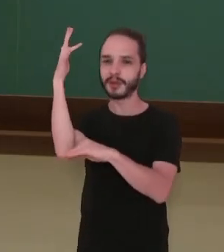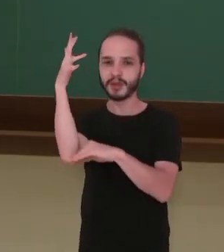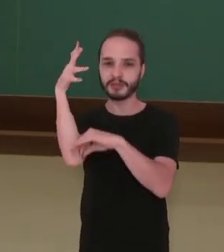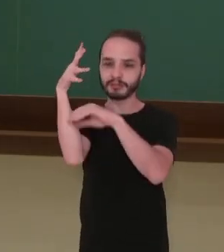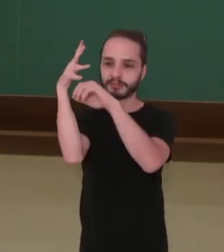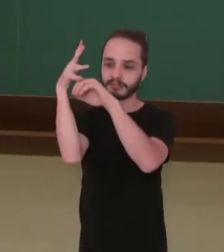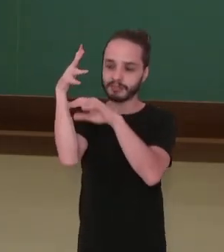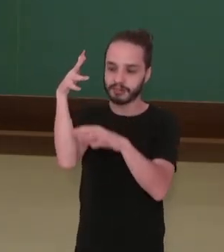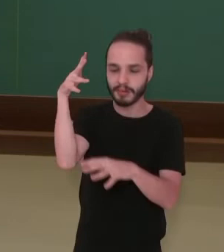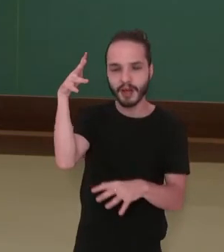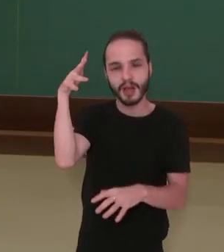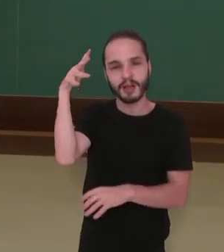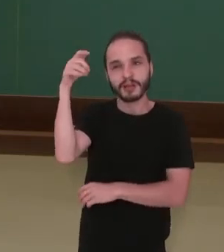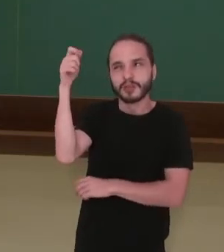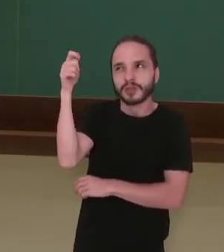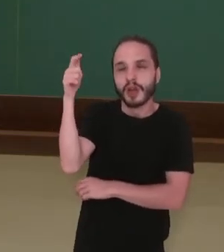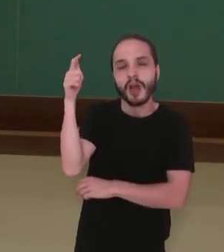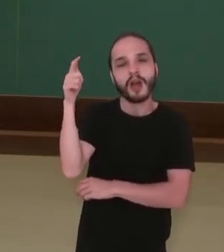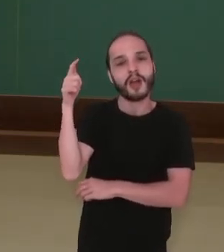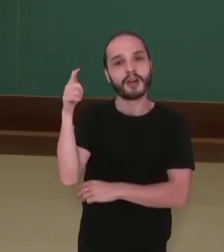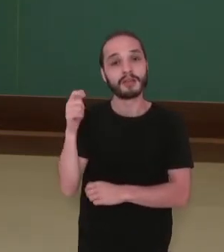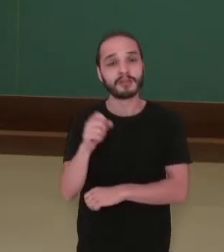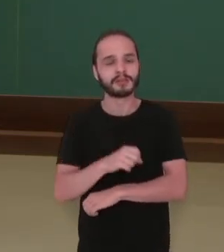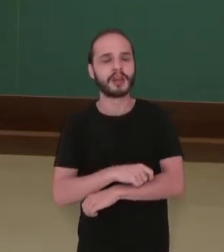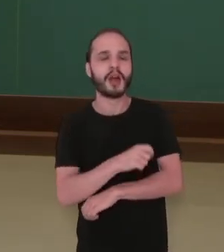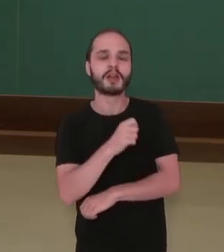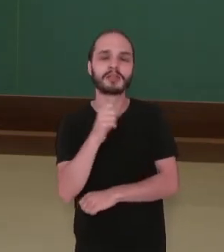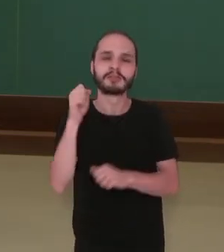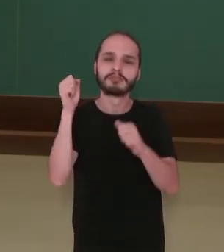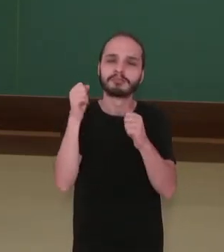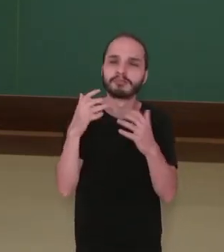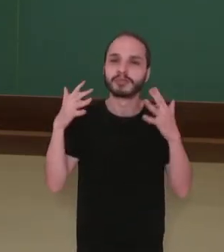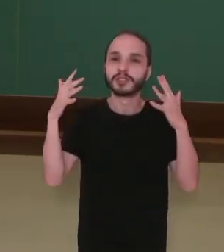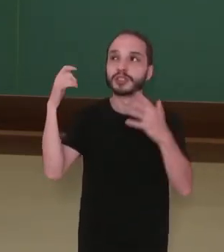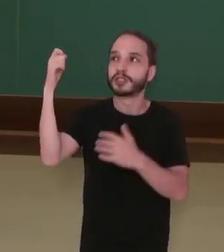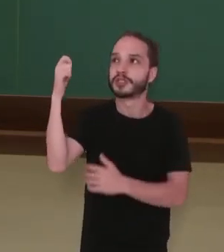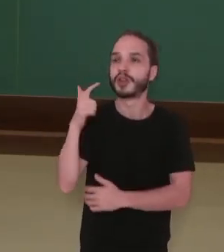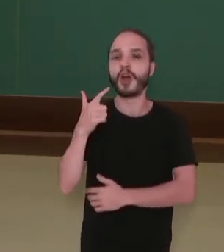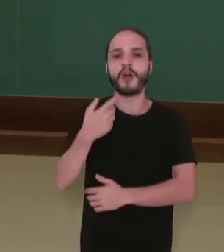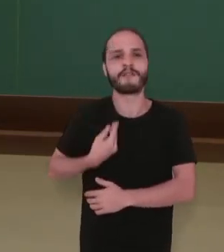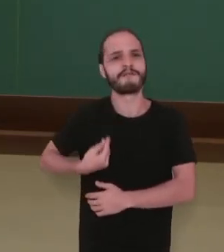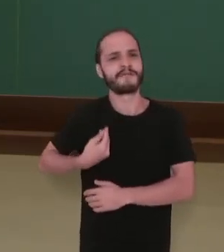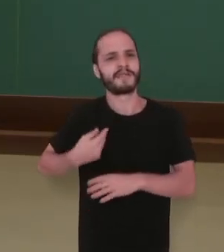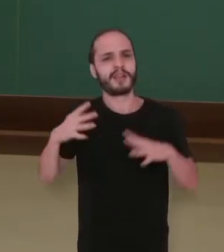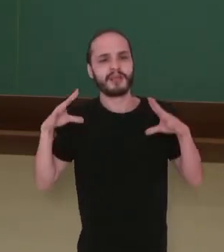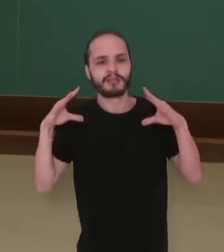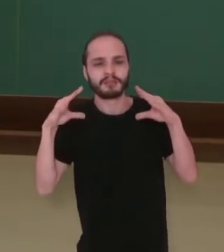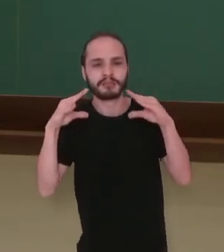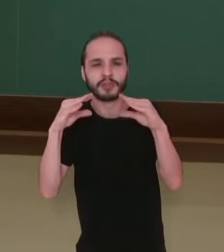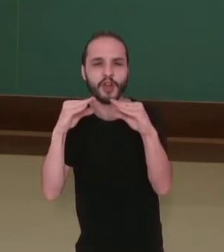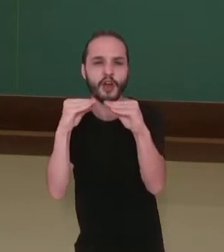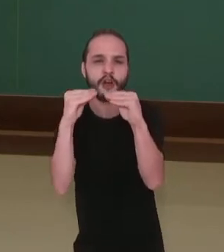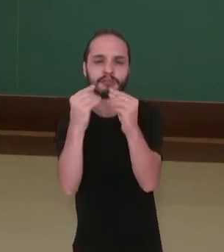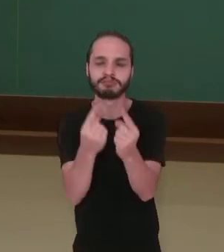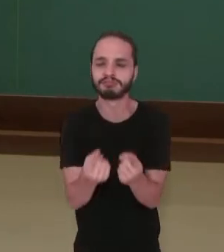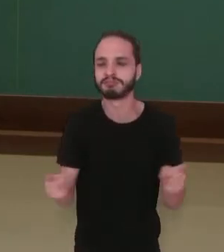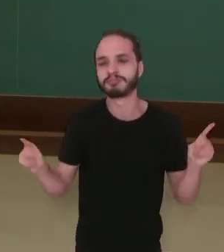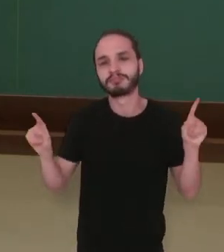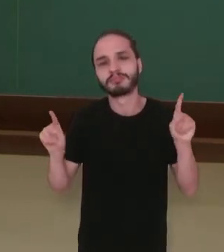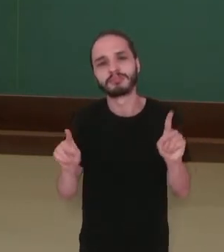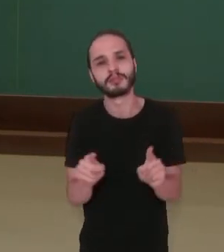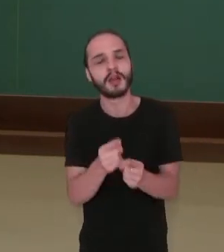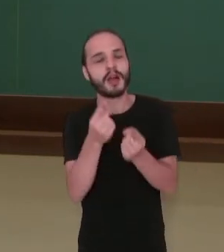dos laranjais. Que auroras, que sol, que vida, que noites de melodia, naquela